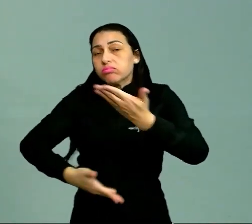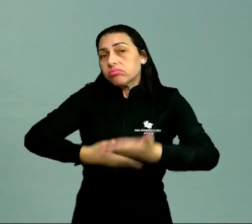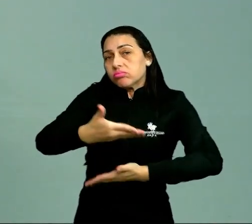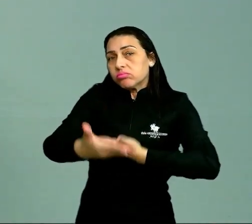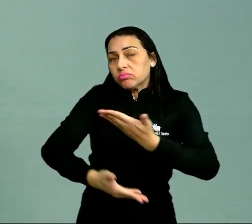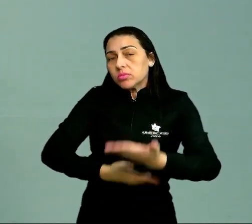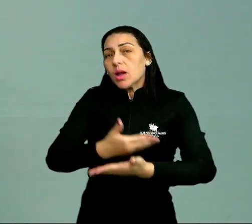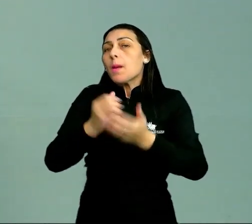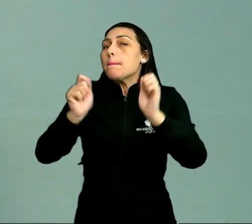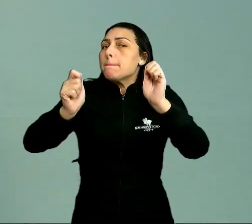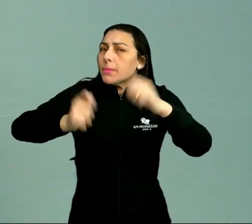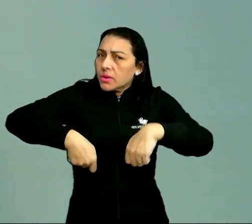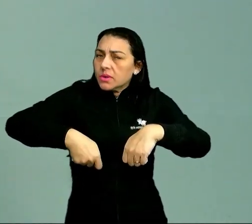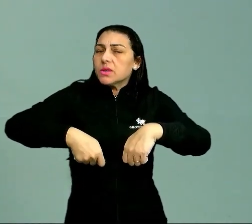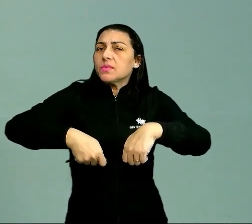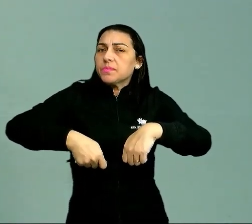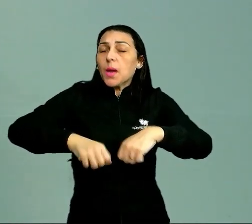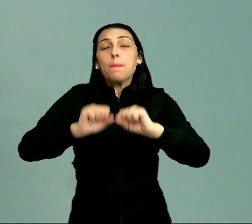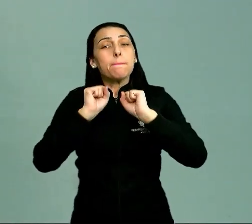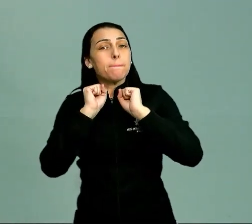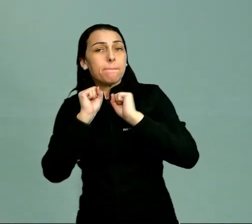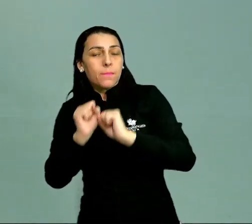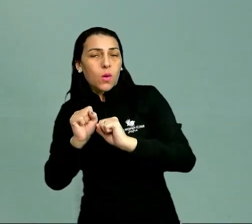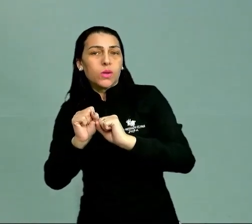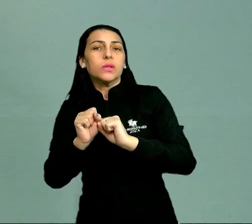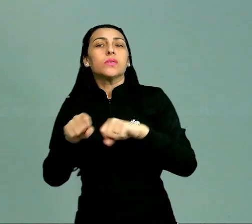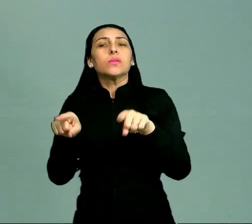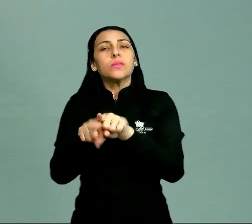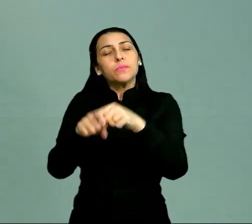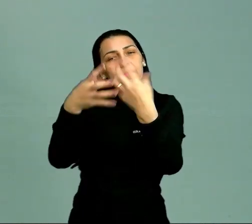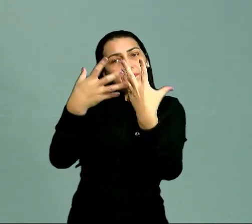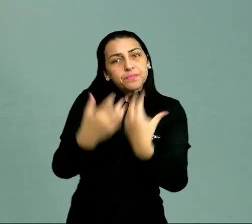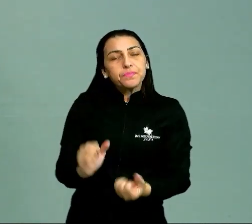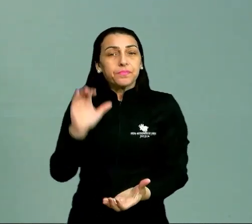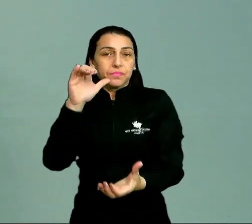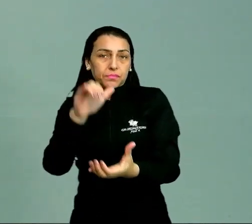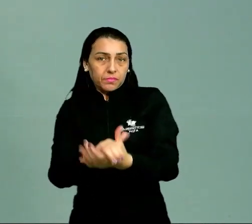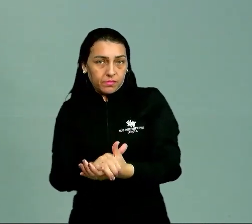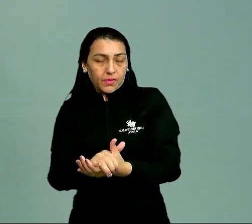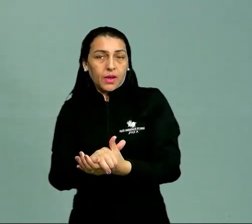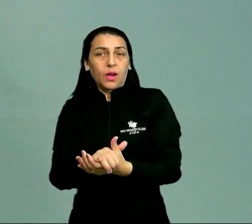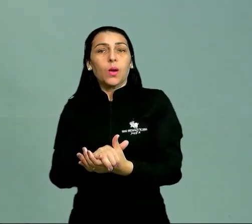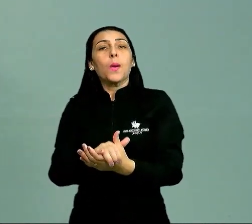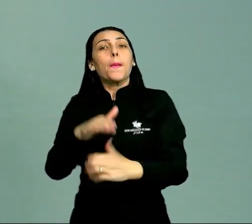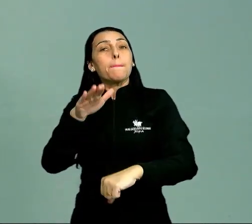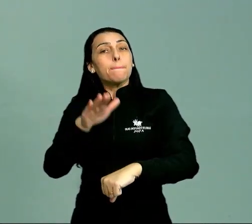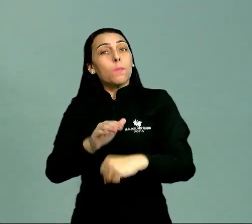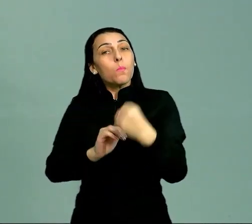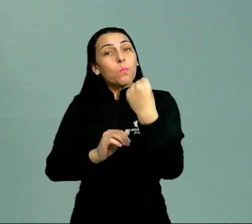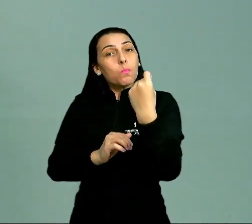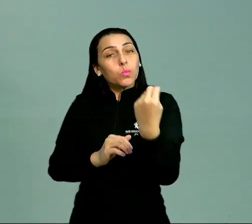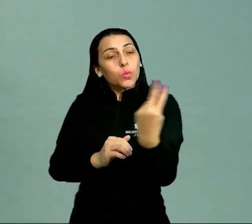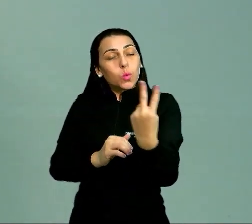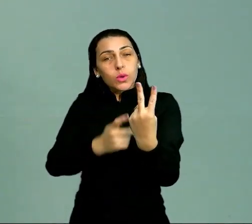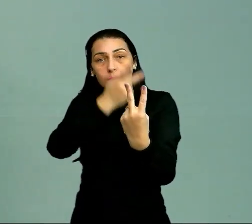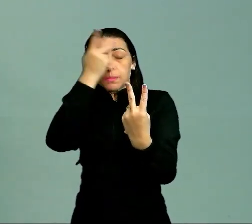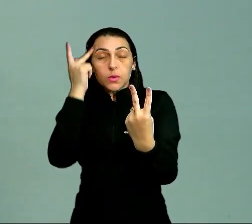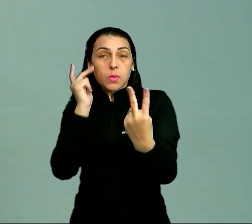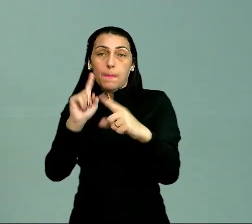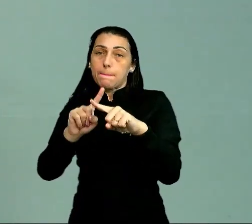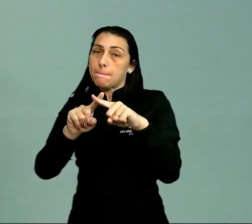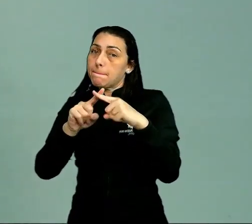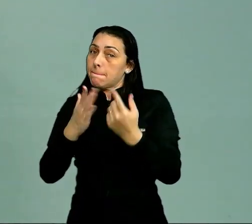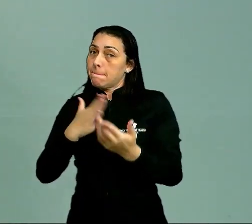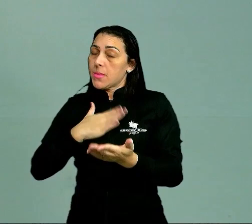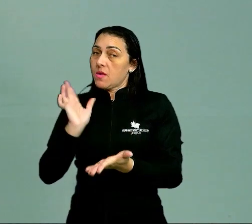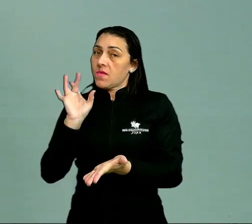tantas outras possíveis. Então eu posso admitir o casamento monogâmico como a minha verdade, mas eu não posso